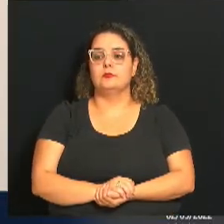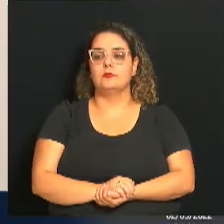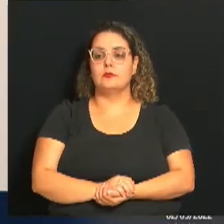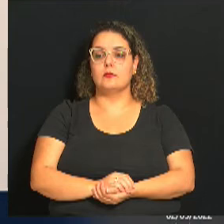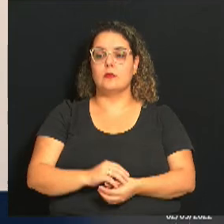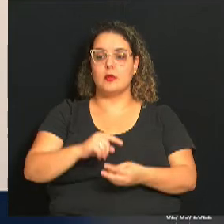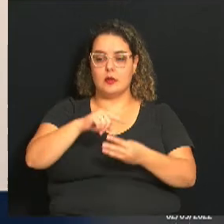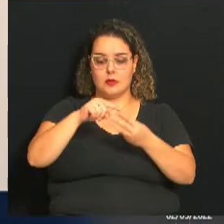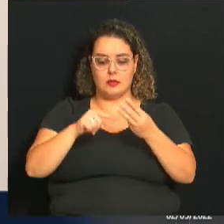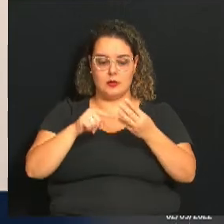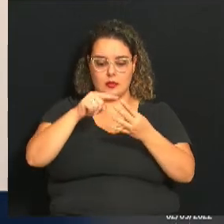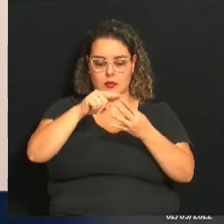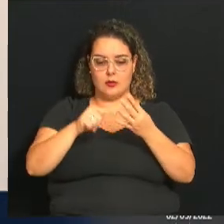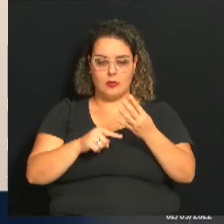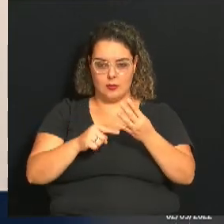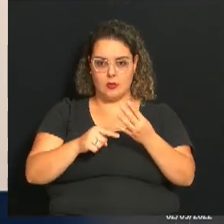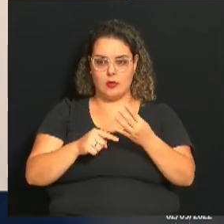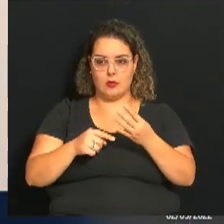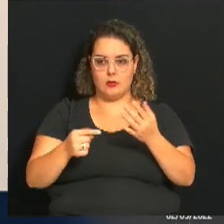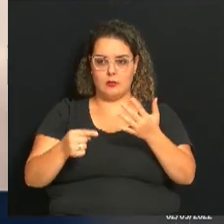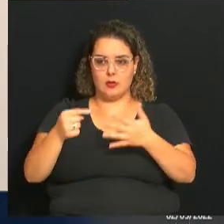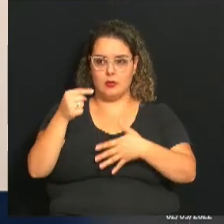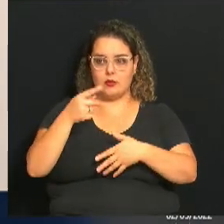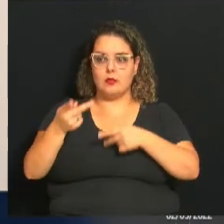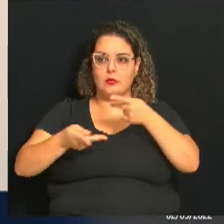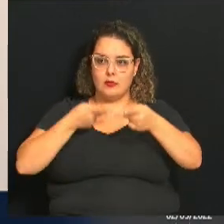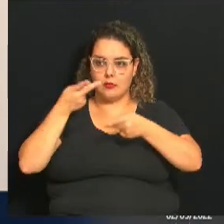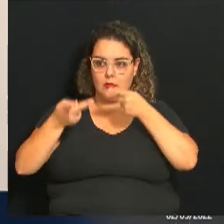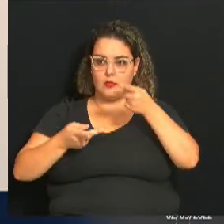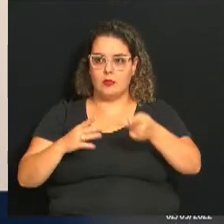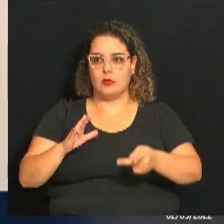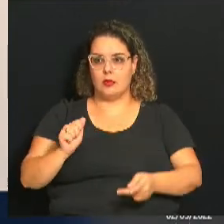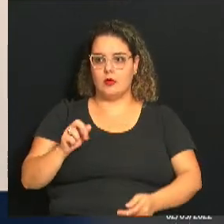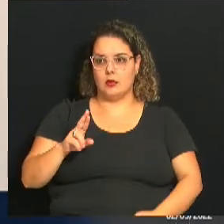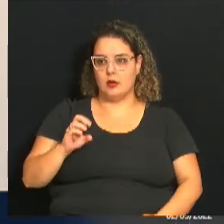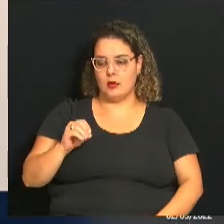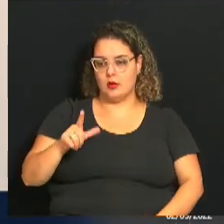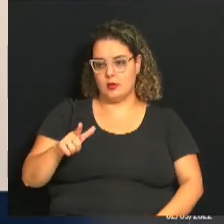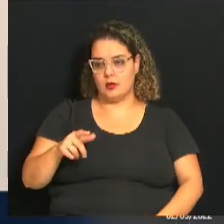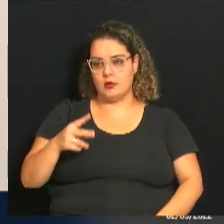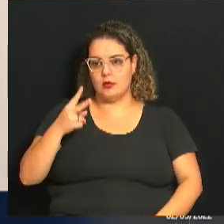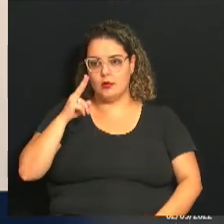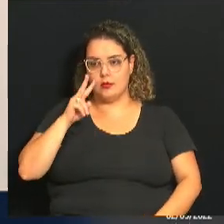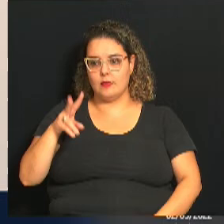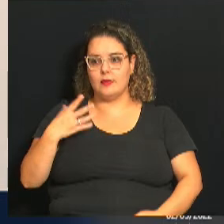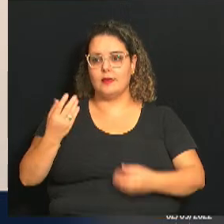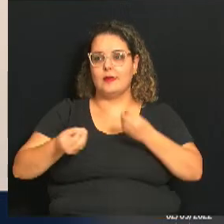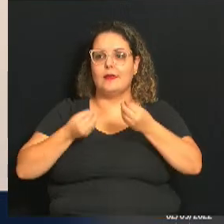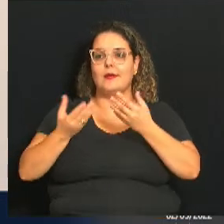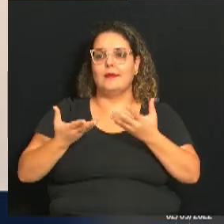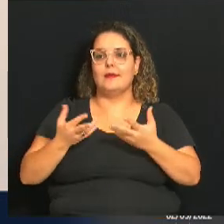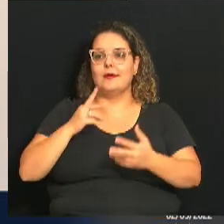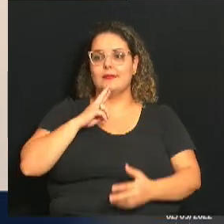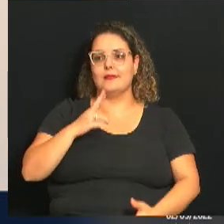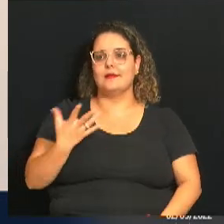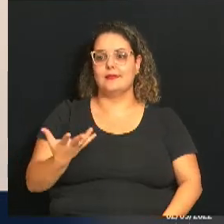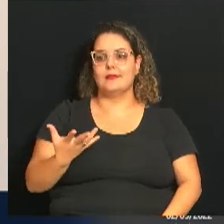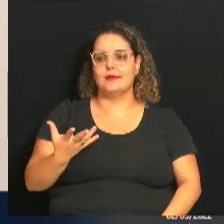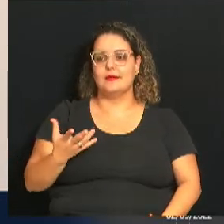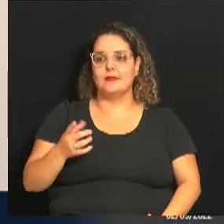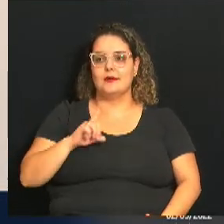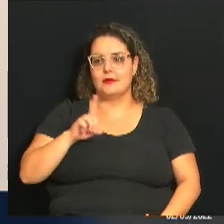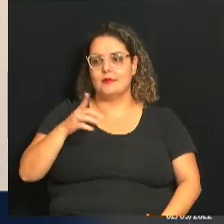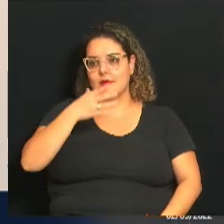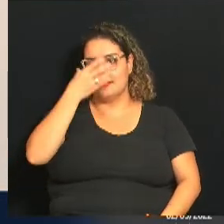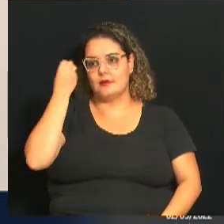que eu vou colocar de uma vez só, e a Carol ver como é que ela quer organizar aí a resposta, só para eu não esquecer.